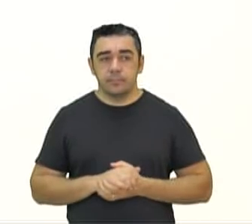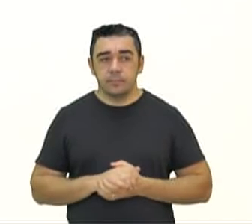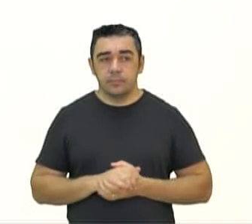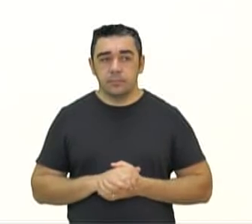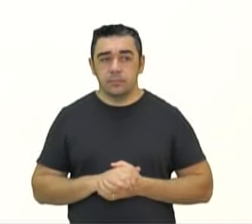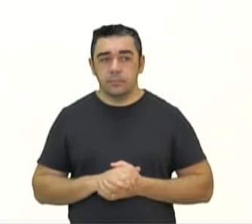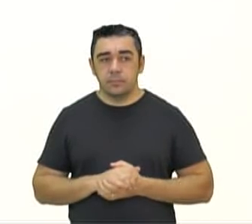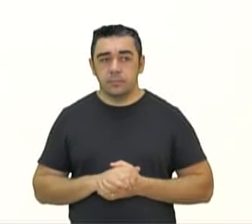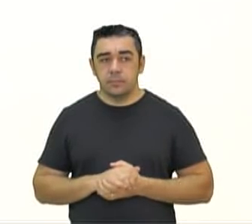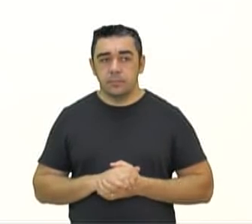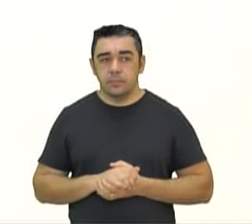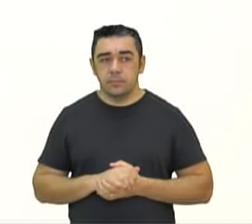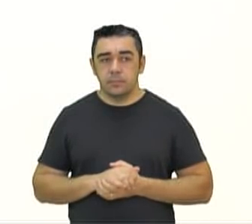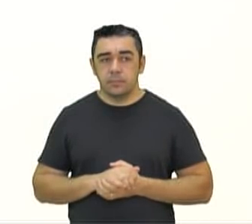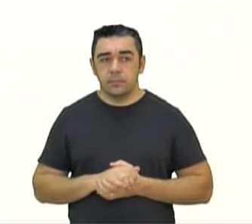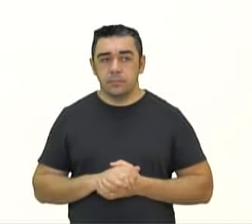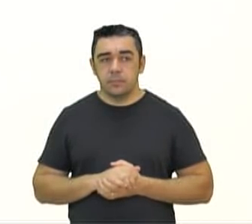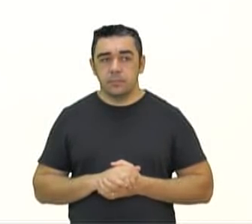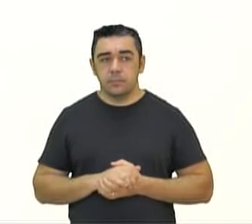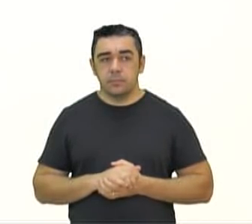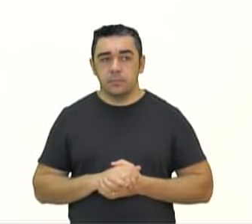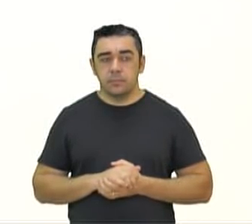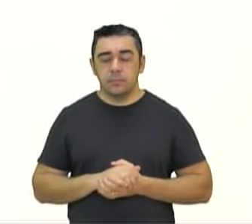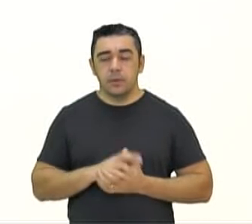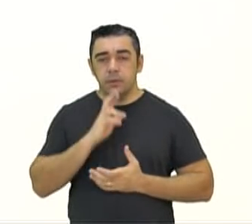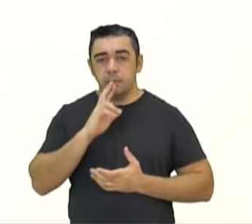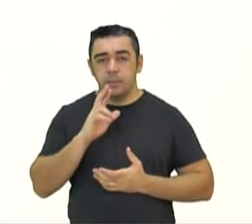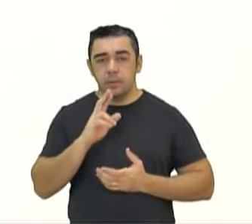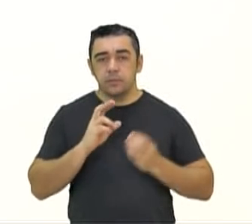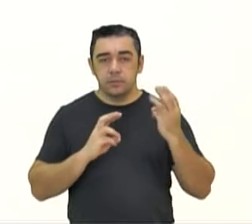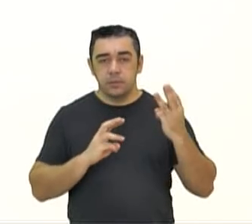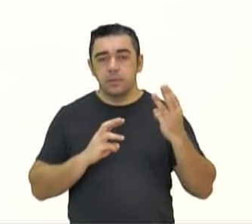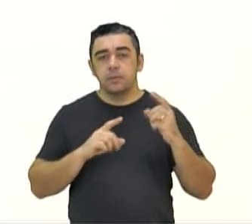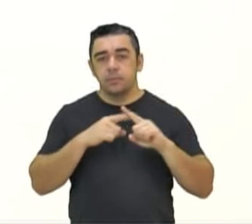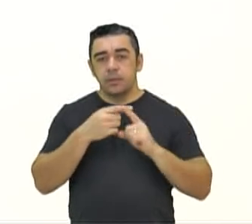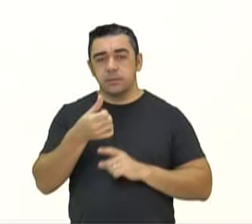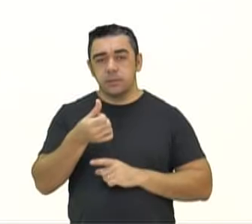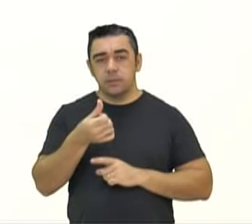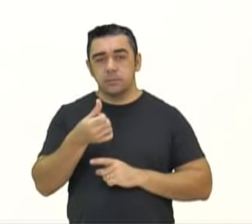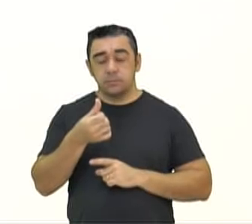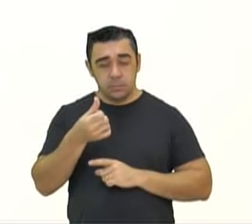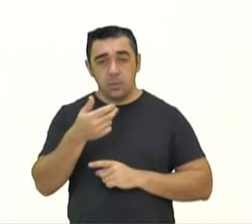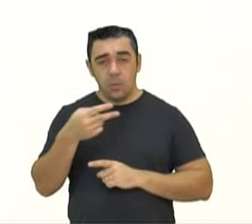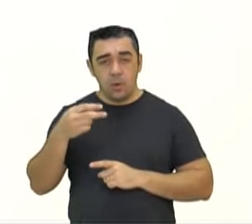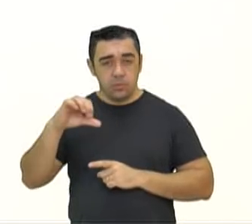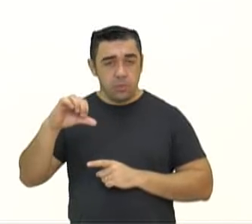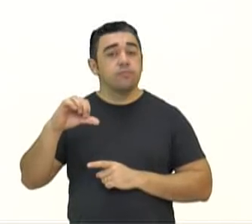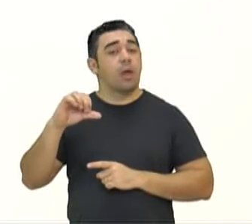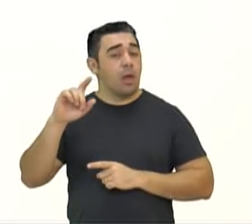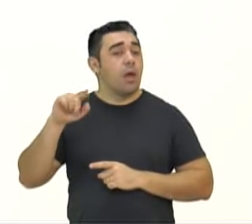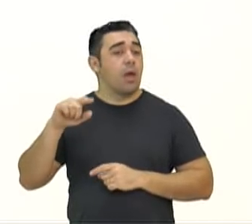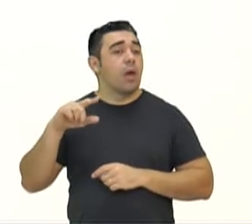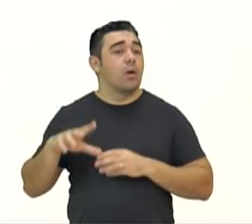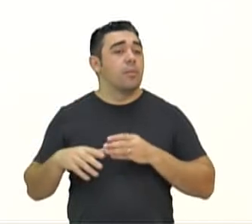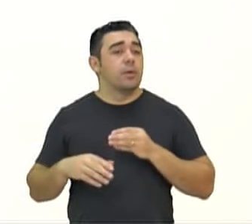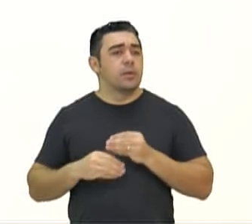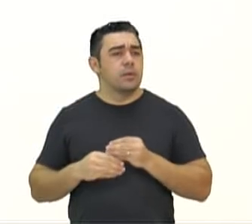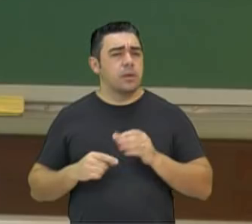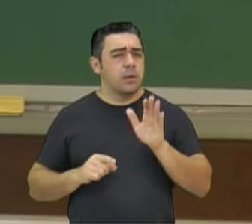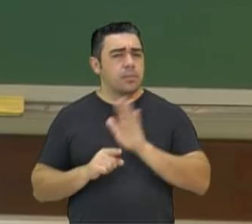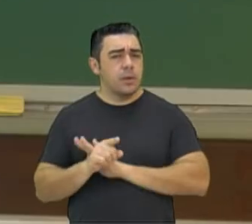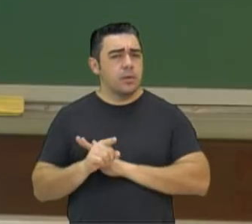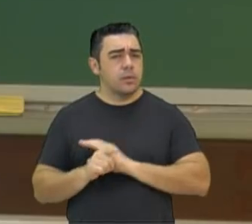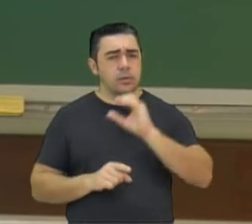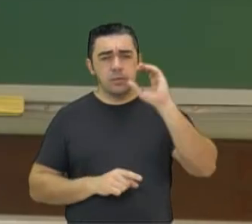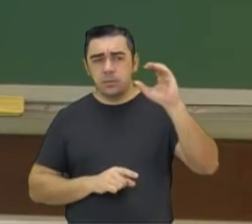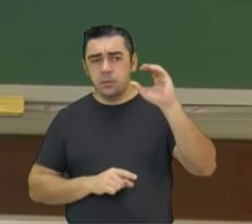vejamos aqui. 3 mais 6 resultou em 9. Então, eles são complementares. Agora,